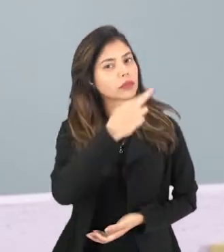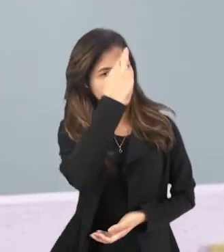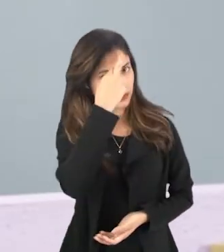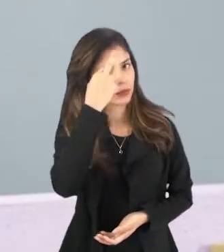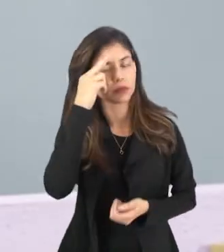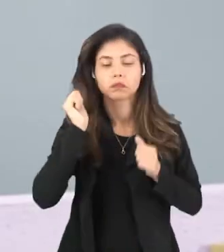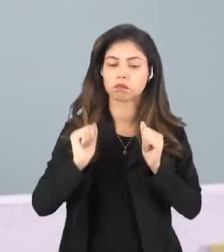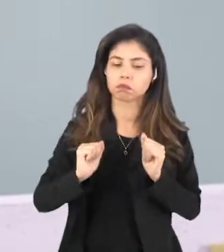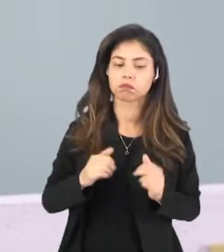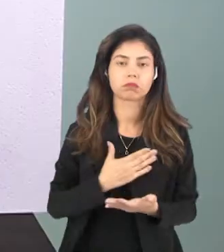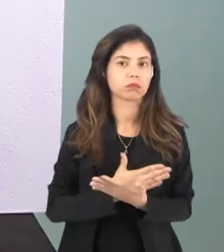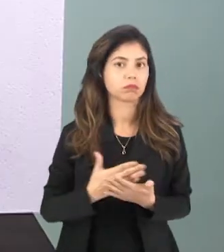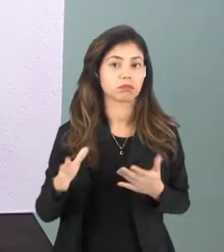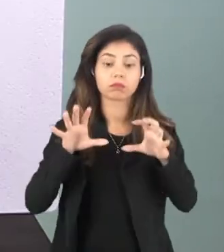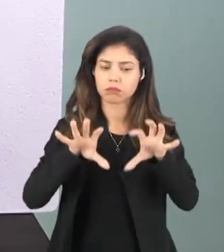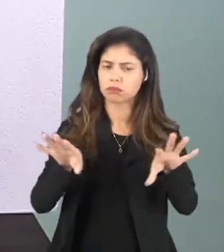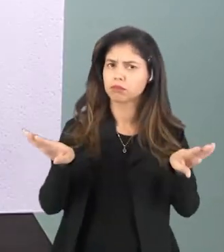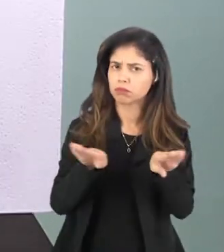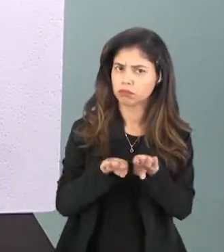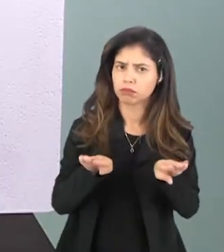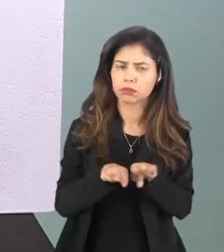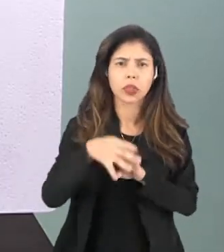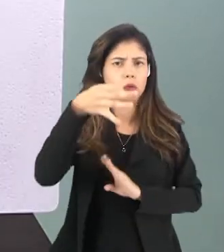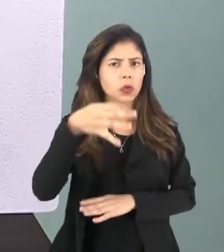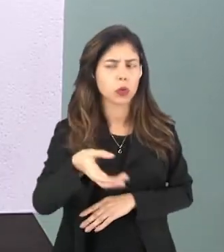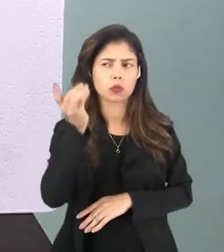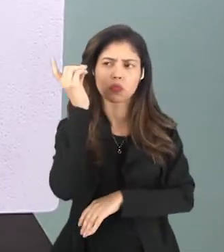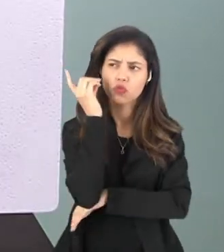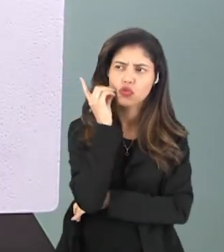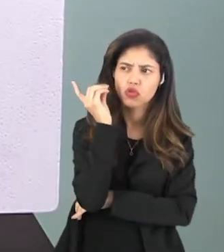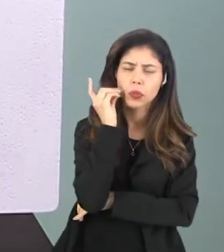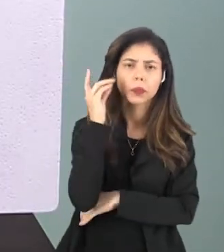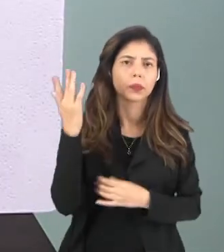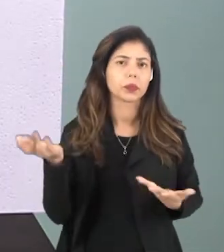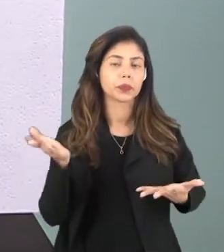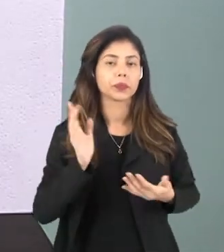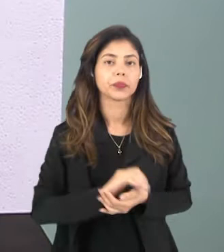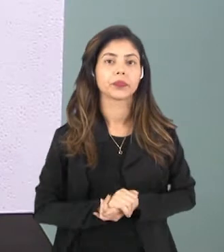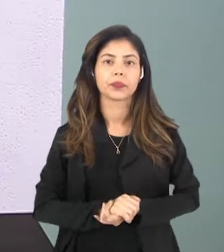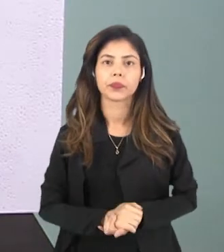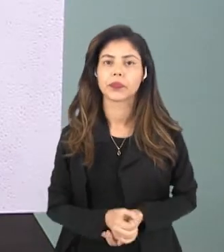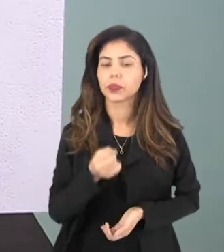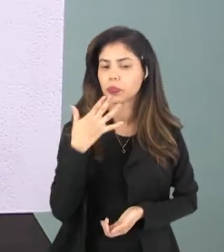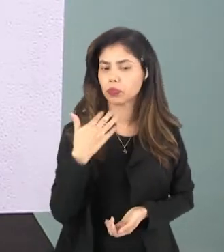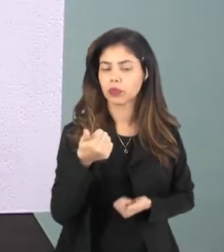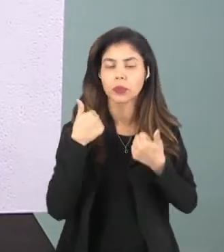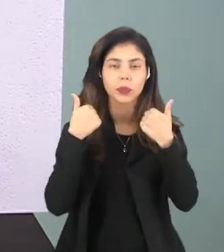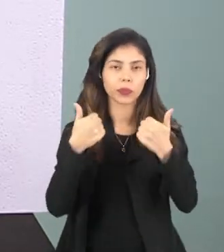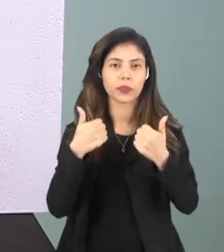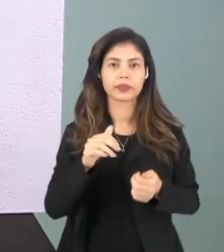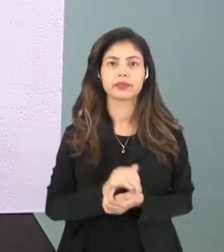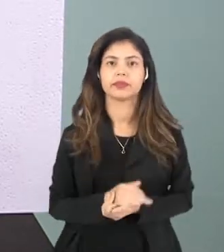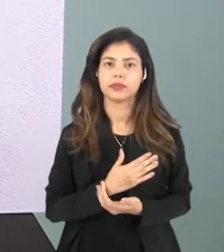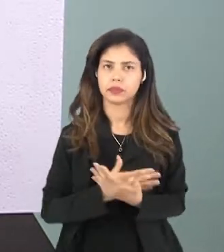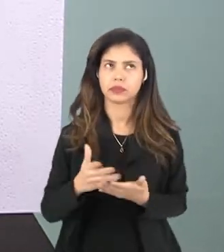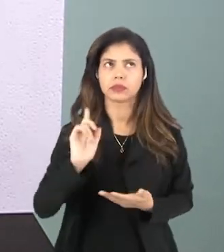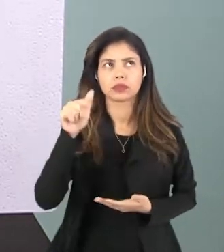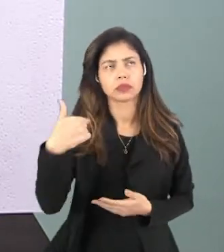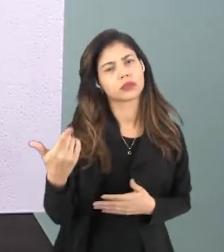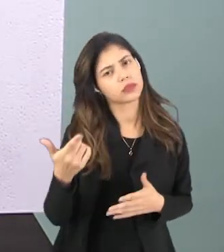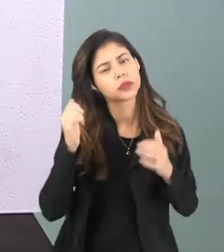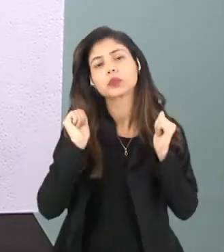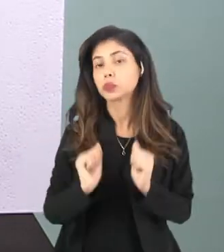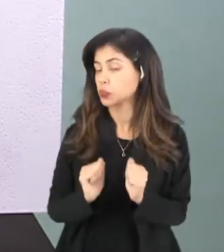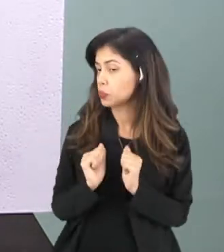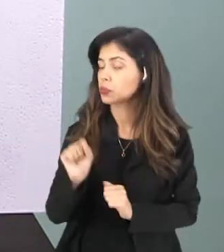história também pode começar assim certo dia muito bem pode começar de